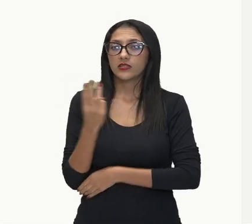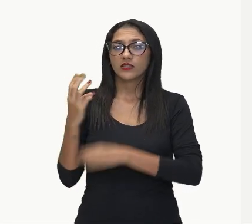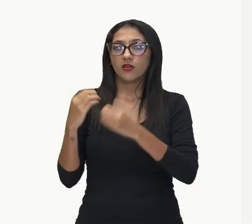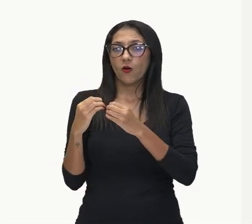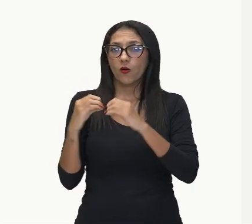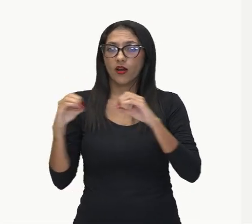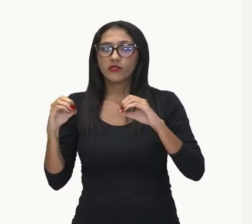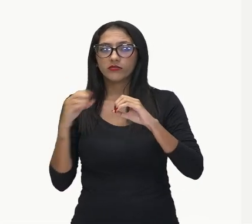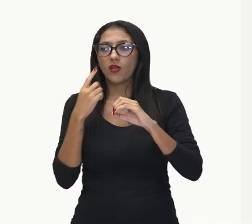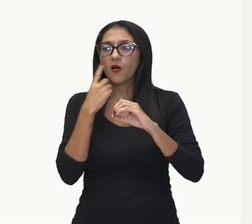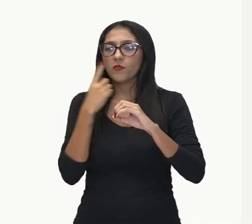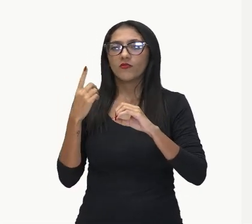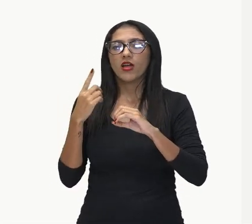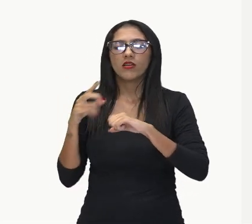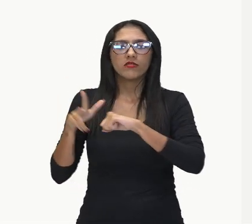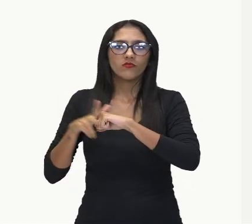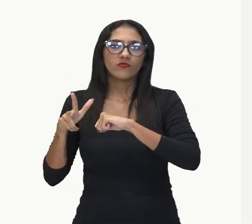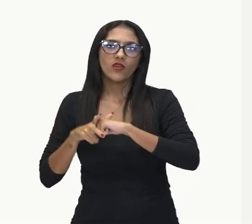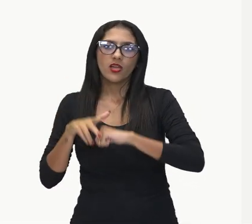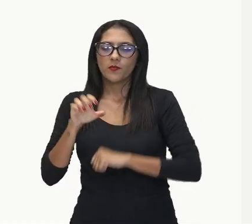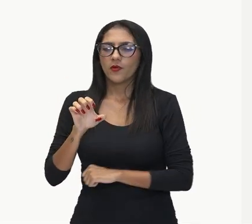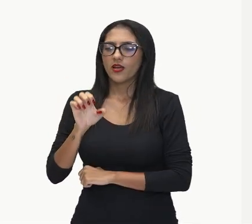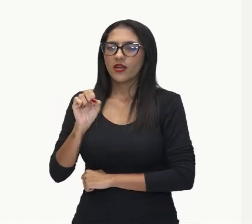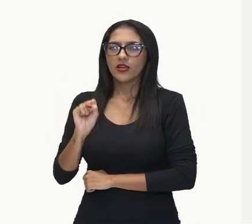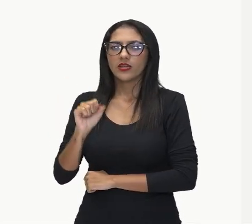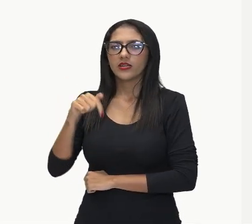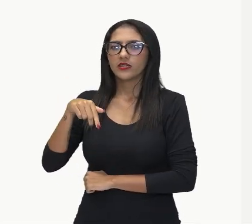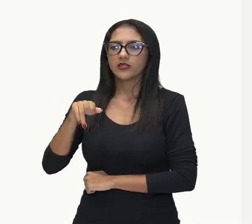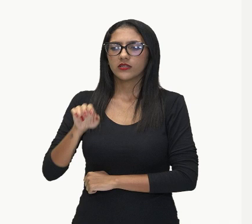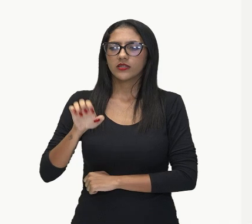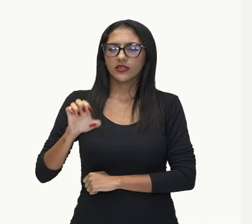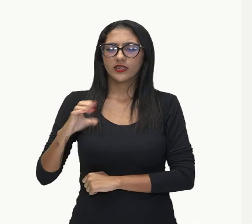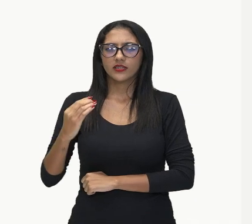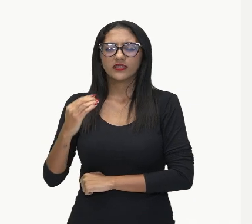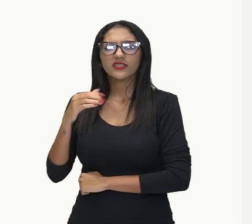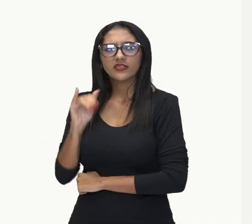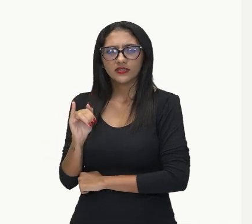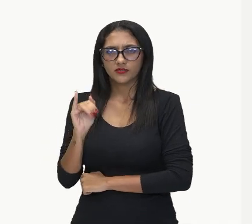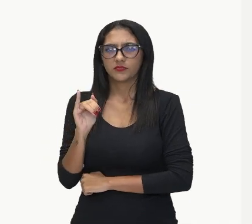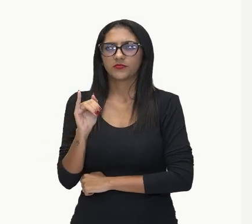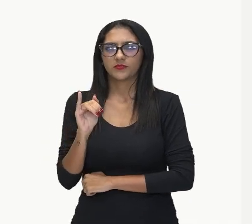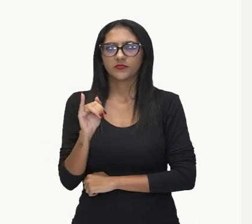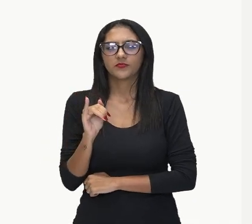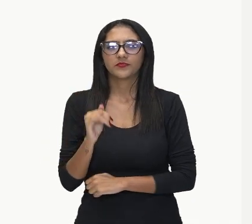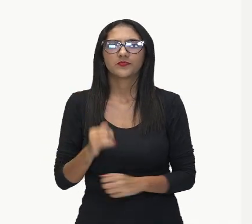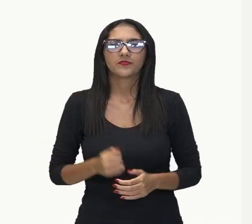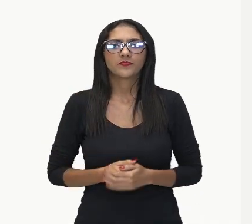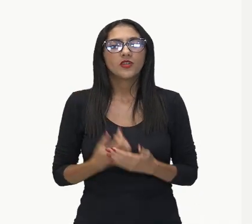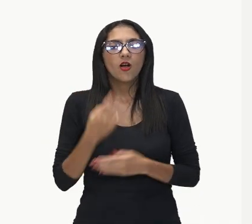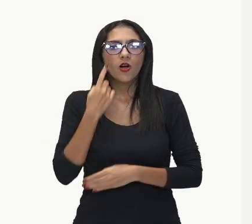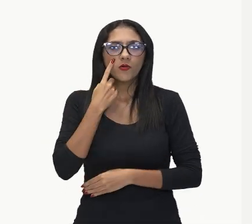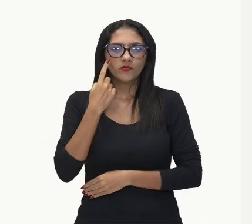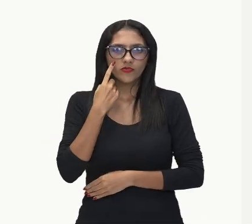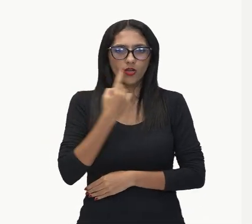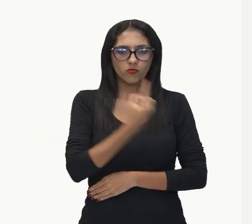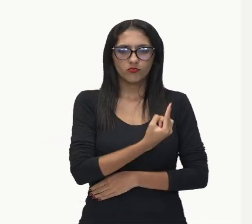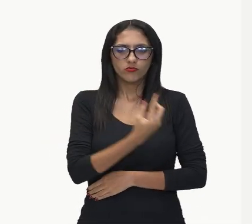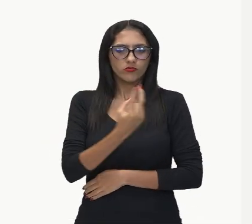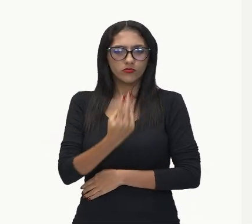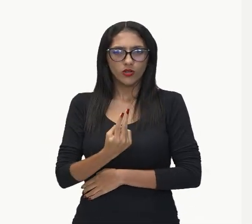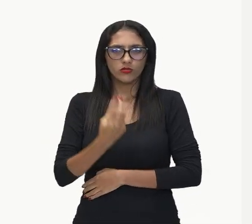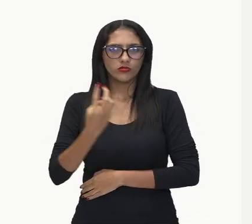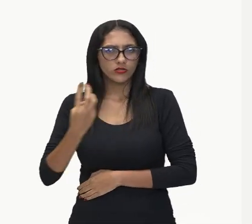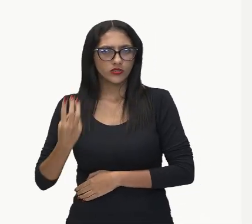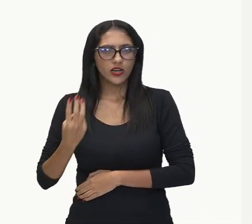aqui com o verbo esquecer, esqueci, ok? Então, 3 orações, essas 3 orações, elas